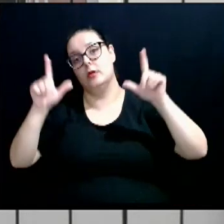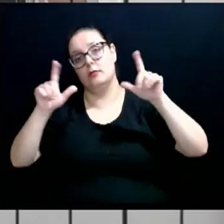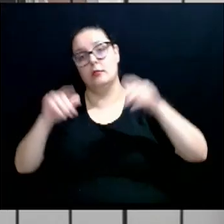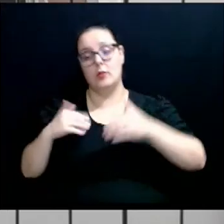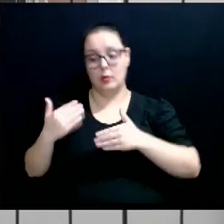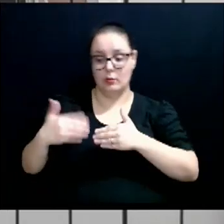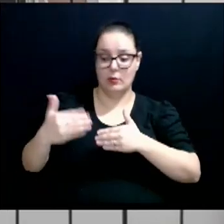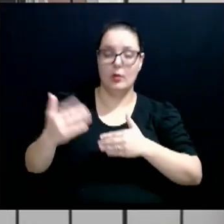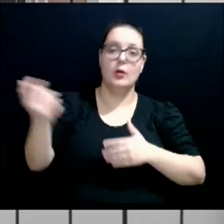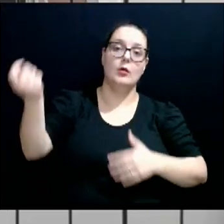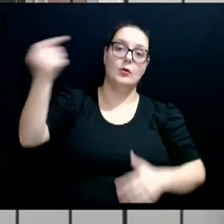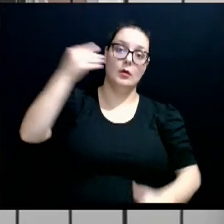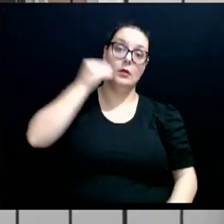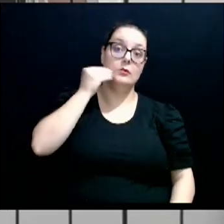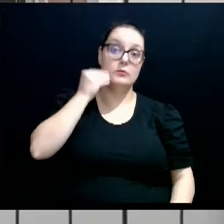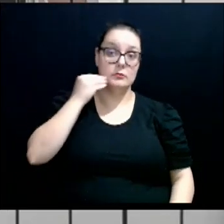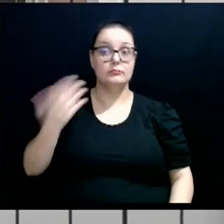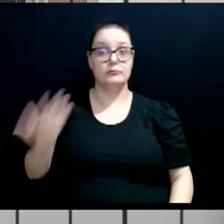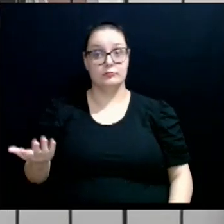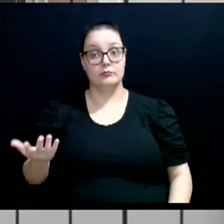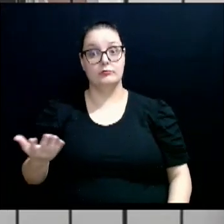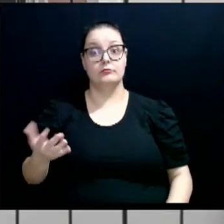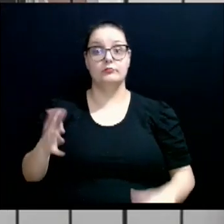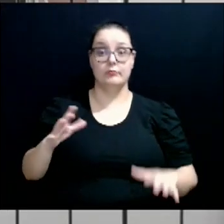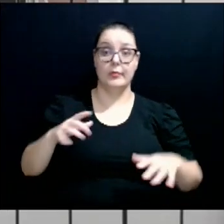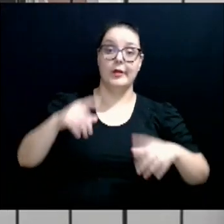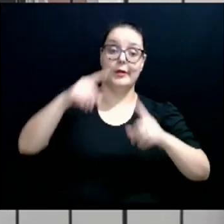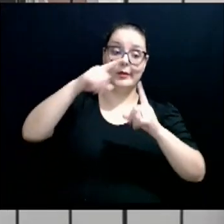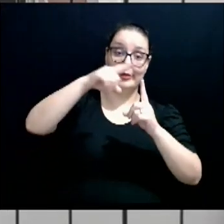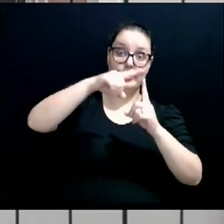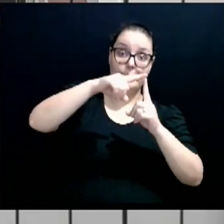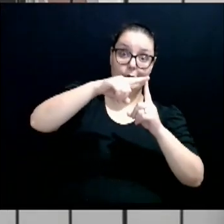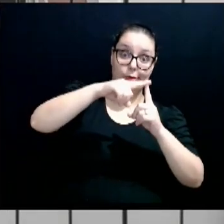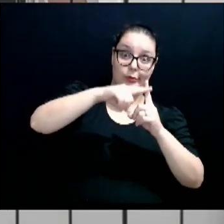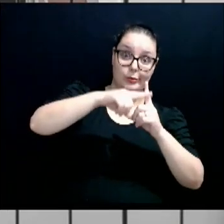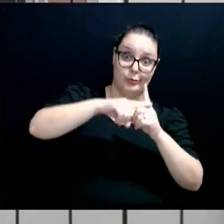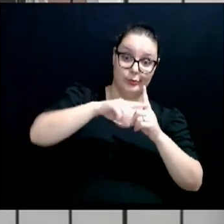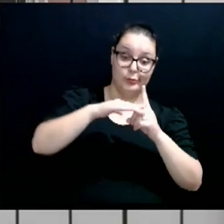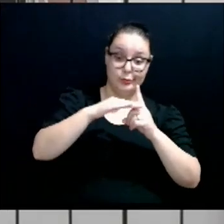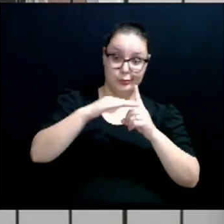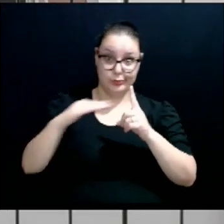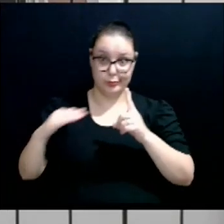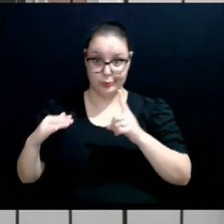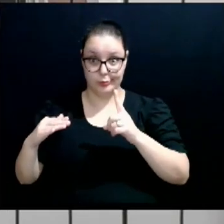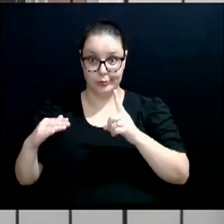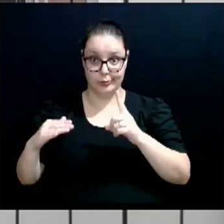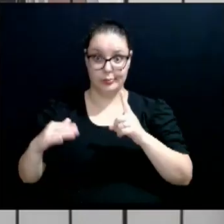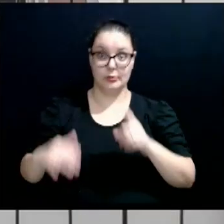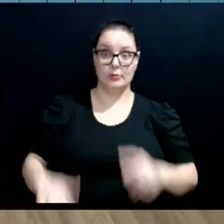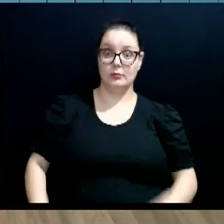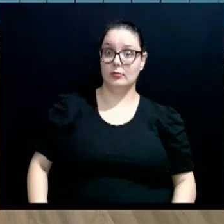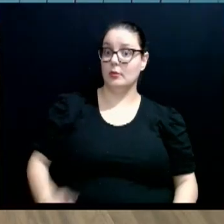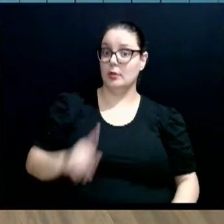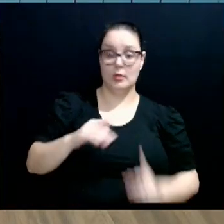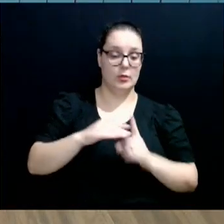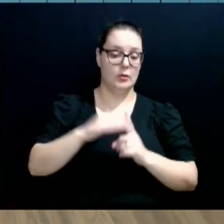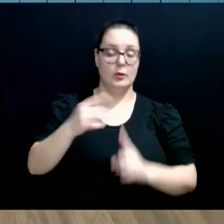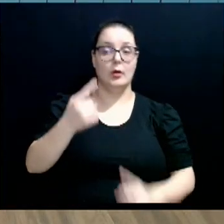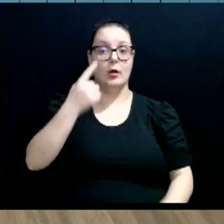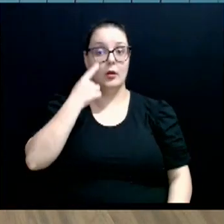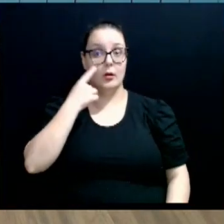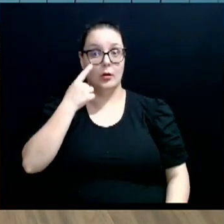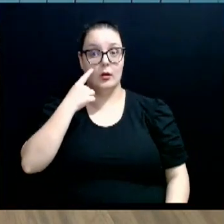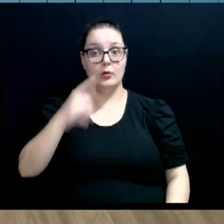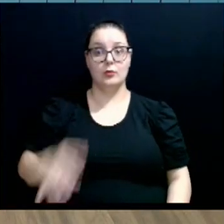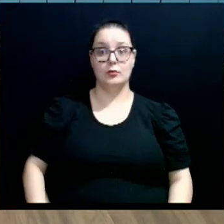tenta aparecer, mas a temperatura segue amena, viu? A temperatura não sobe, olha só. Já está aqui na minha